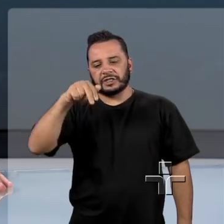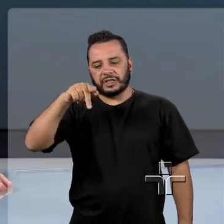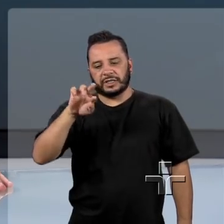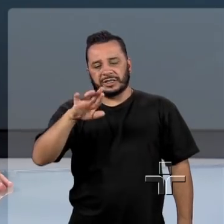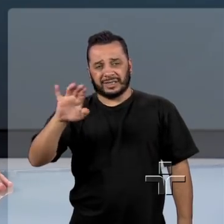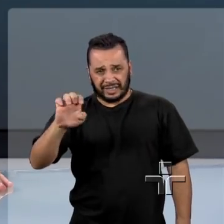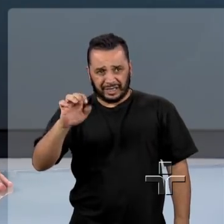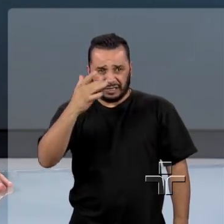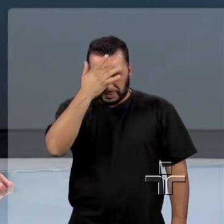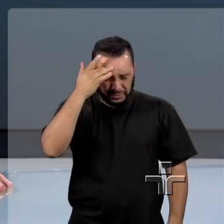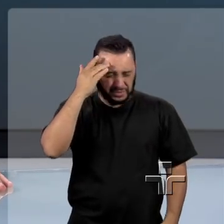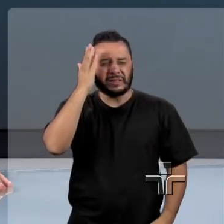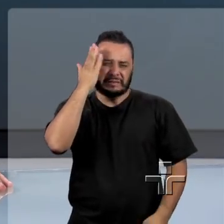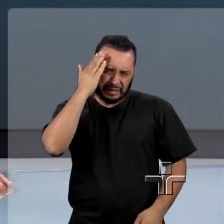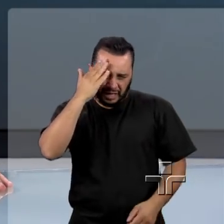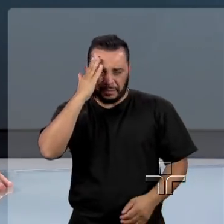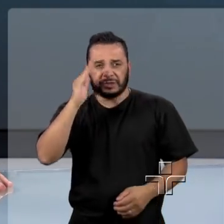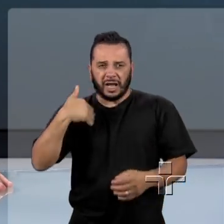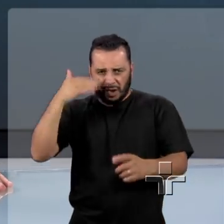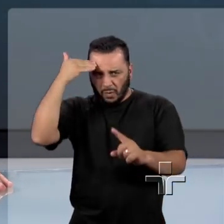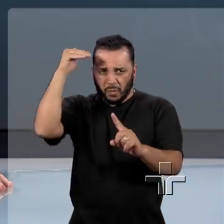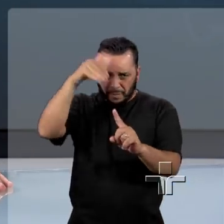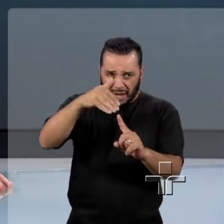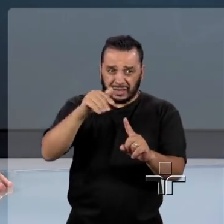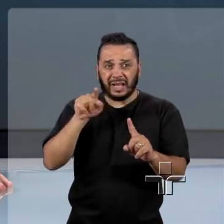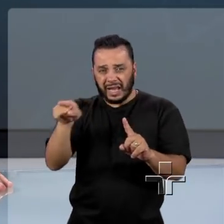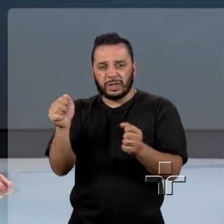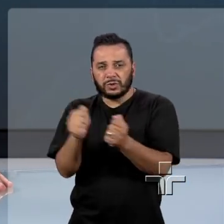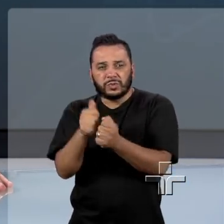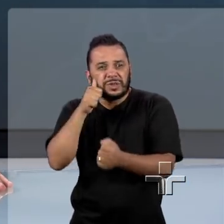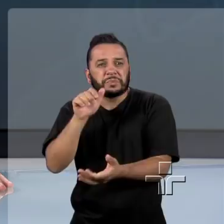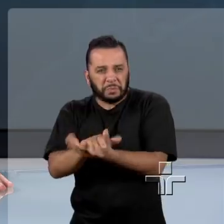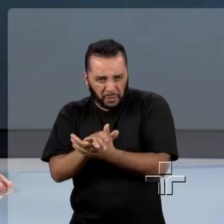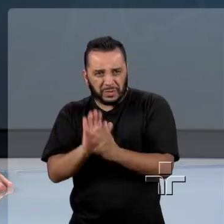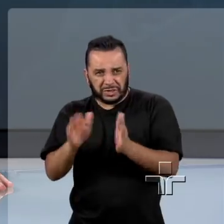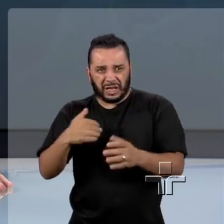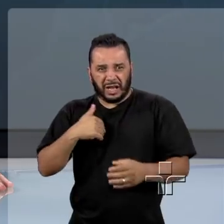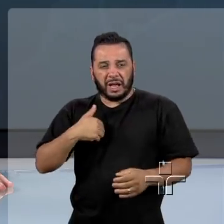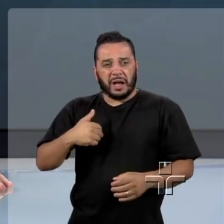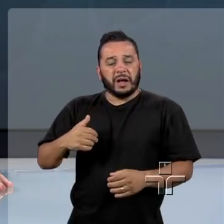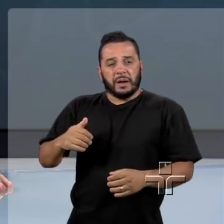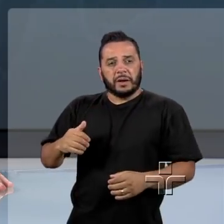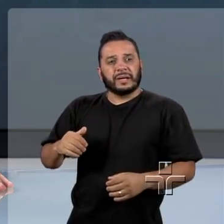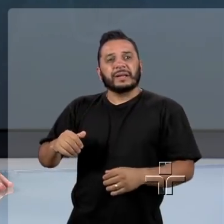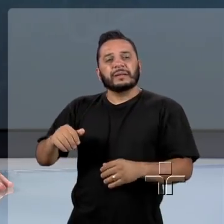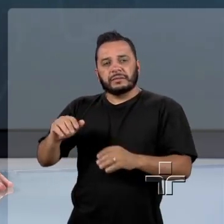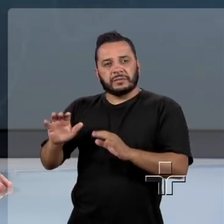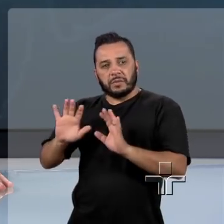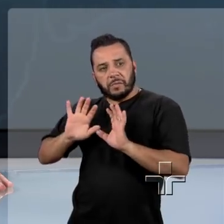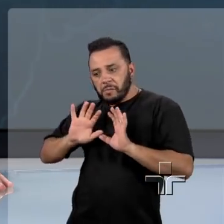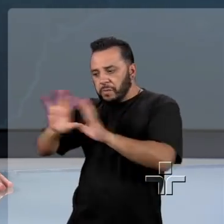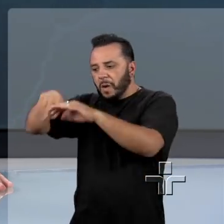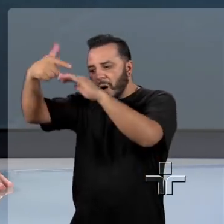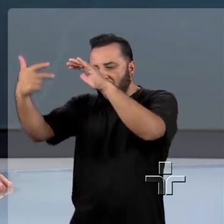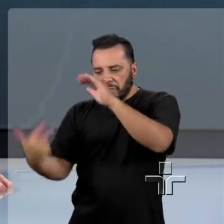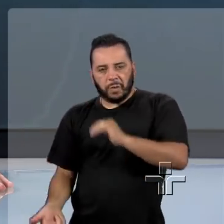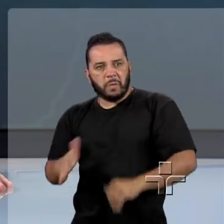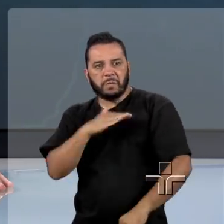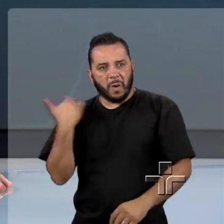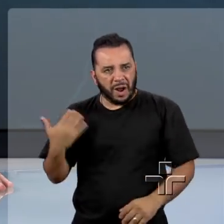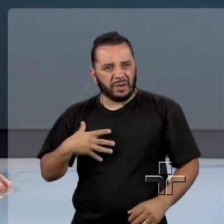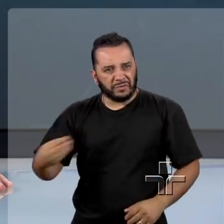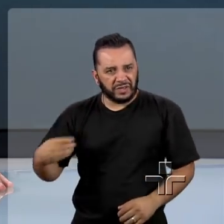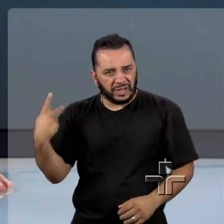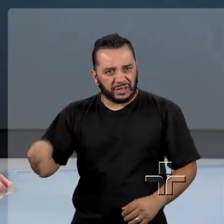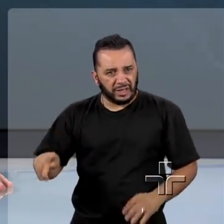foi condenado, ele e a esposa, né, na época, pelo assassinato de uma criança. E fala, como assim alguém que vai ter progressão, que vai